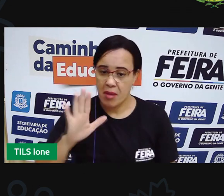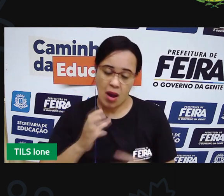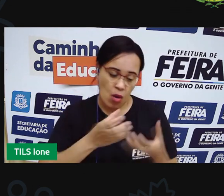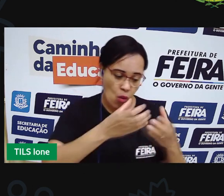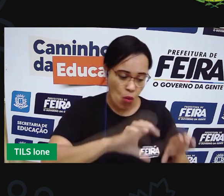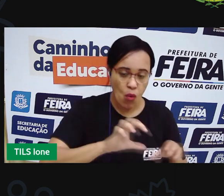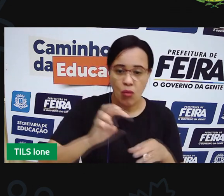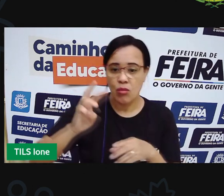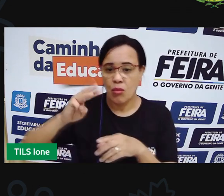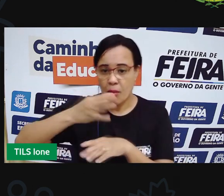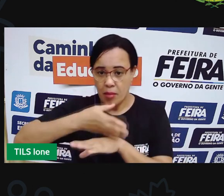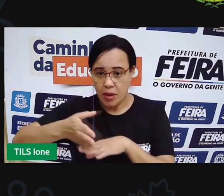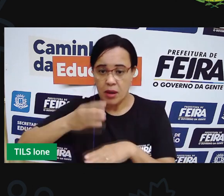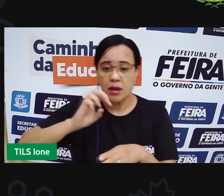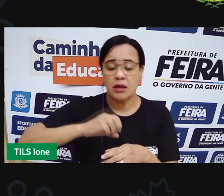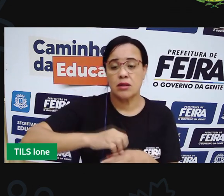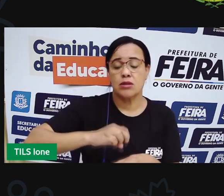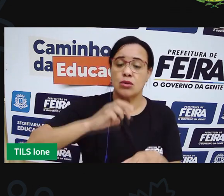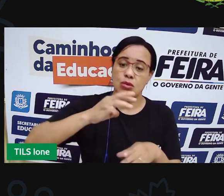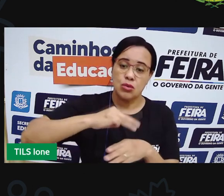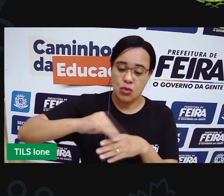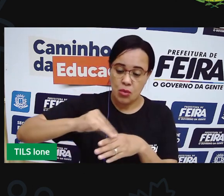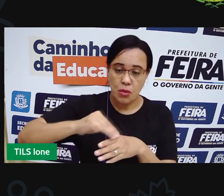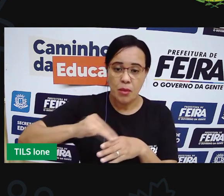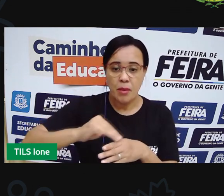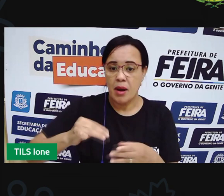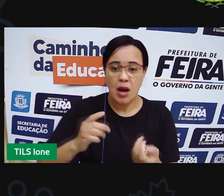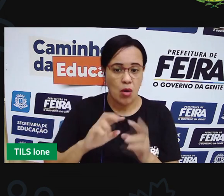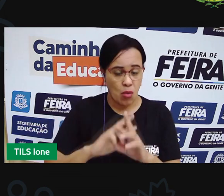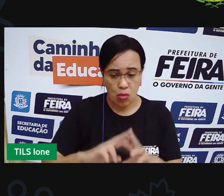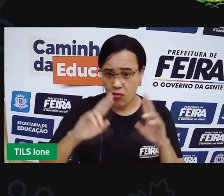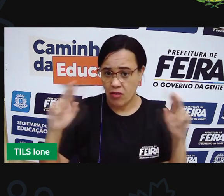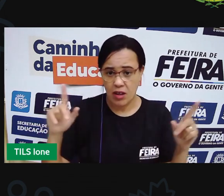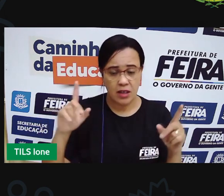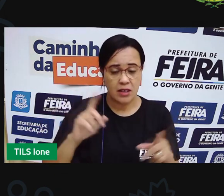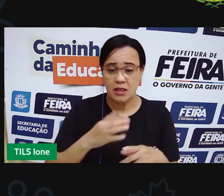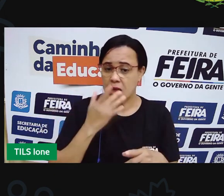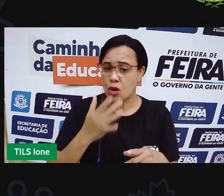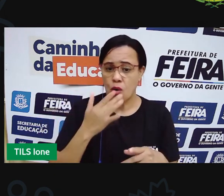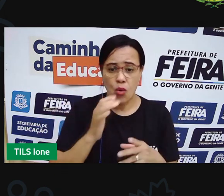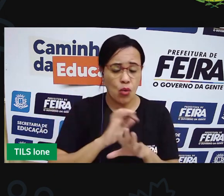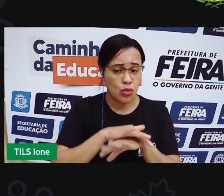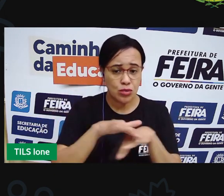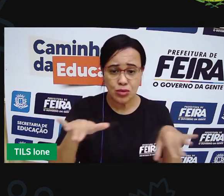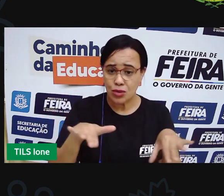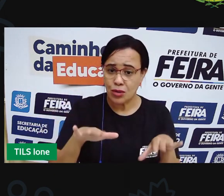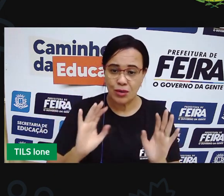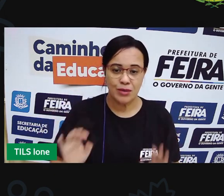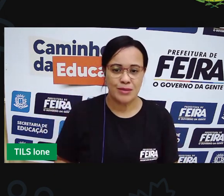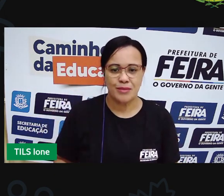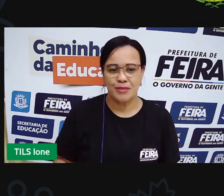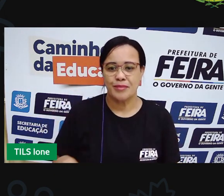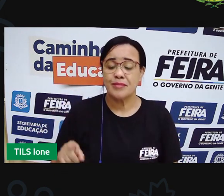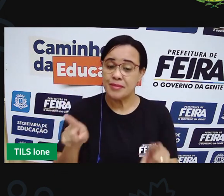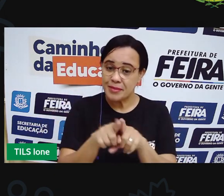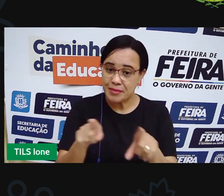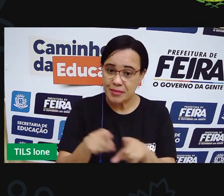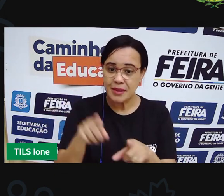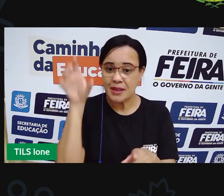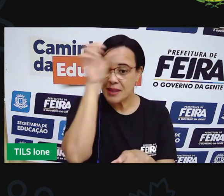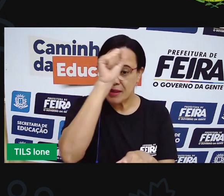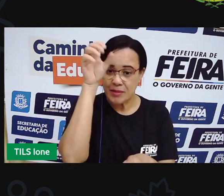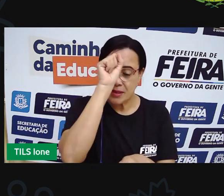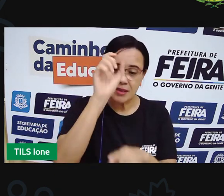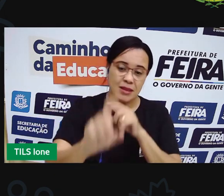ovo. Está mais relacionado a pigmento mesmo, a cor. Você também aprendeu a resolver alguns